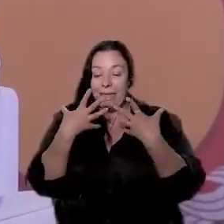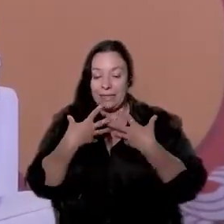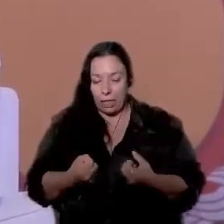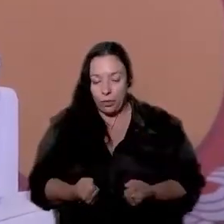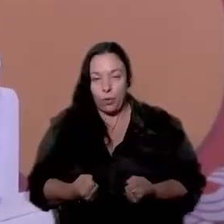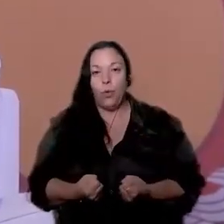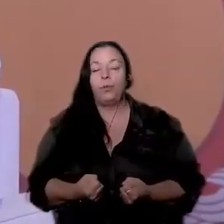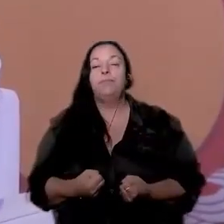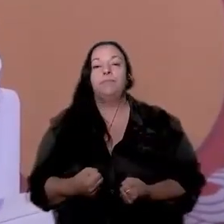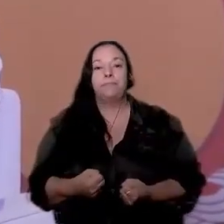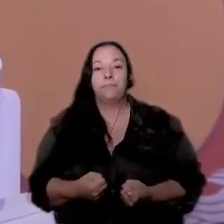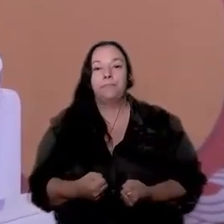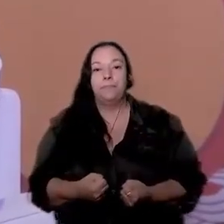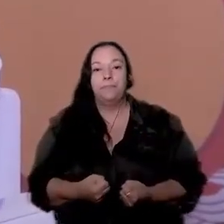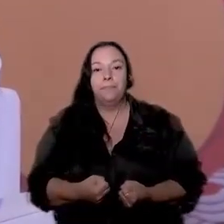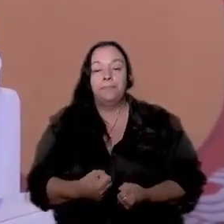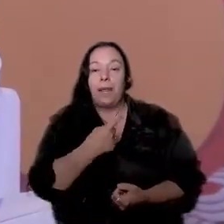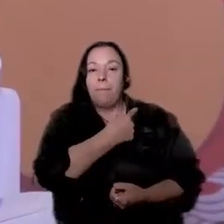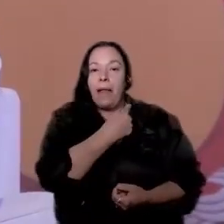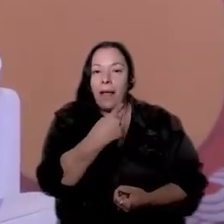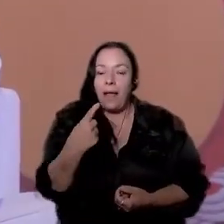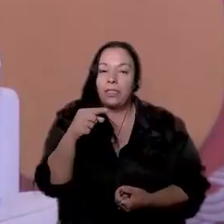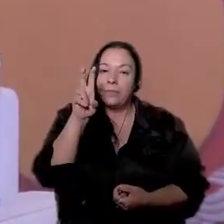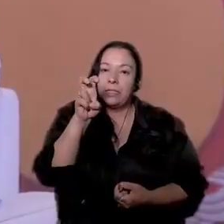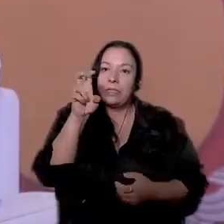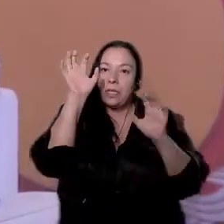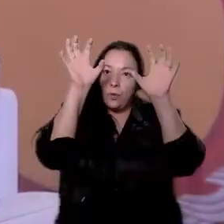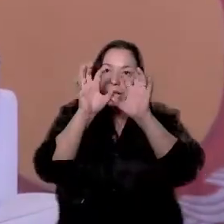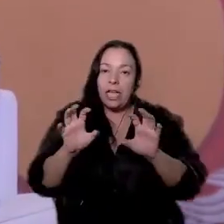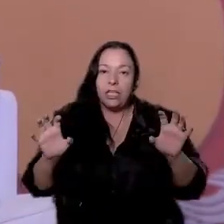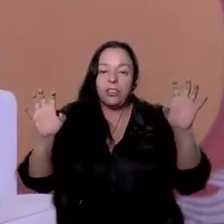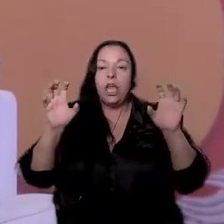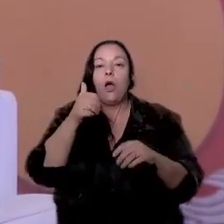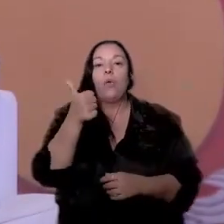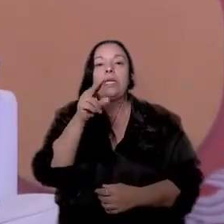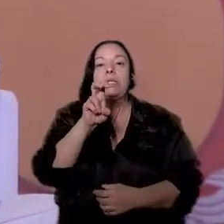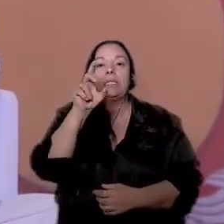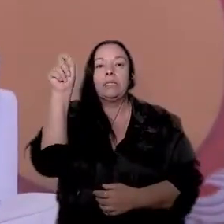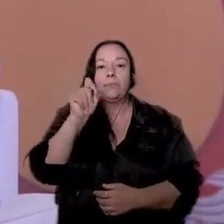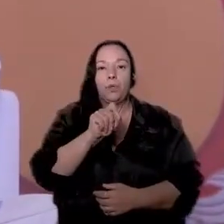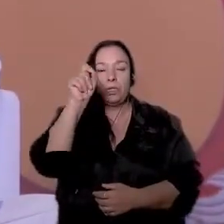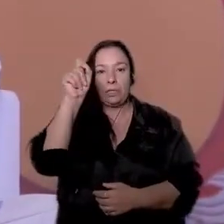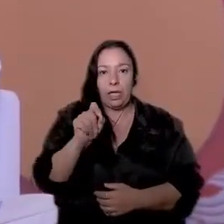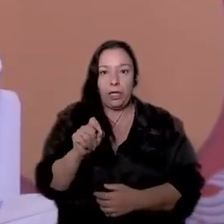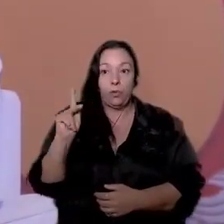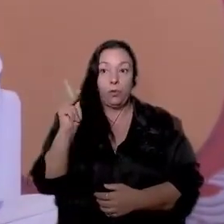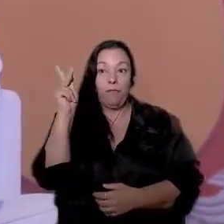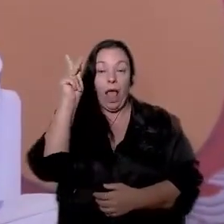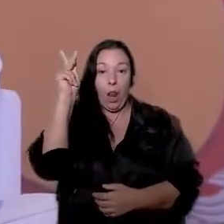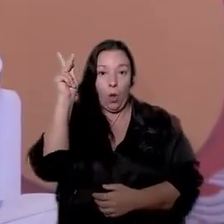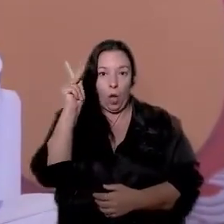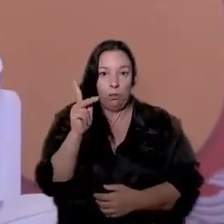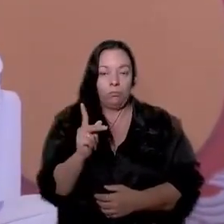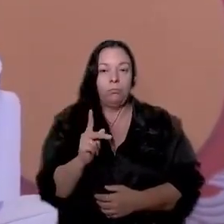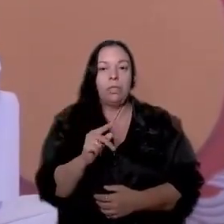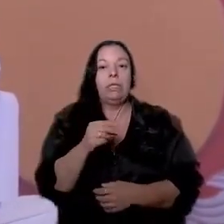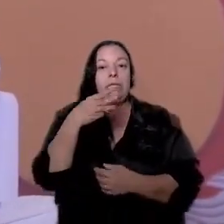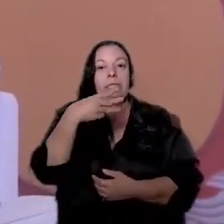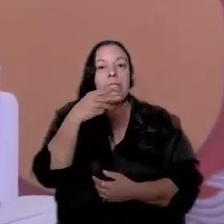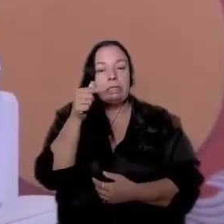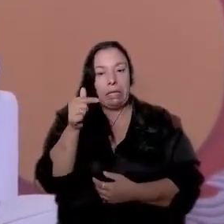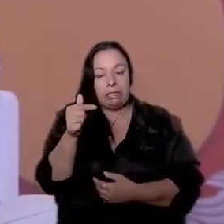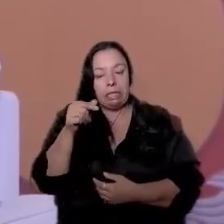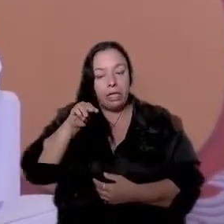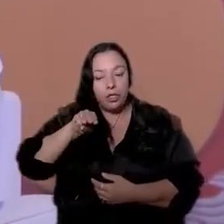estivessem garantidos para cada uma das 5 regiões 15% do valor. Então, a gente garantiu 37 milhões e meio para o